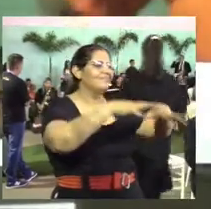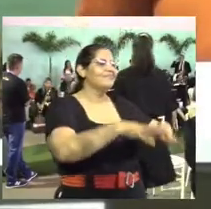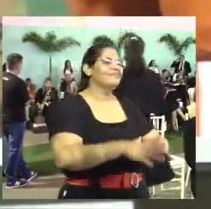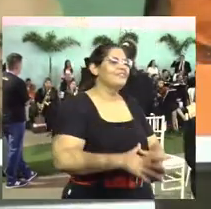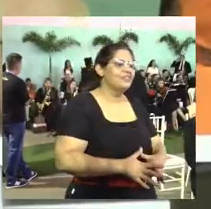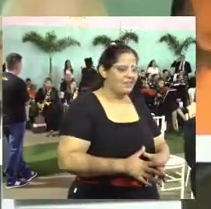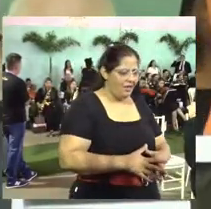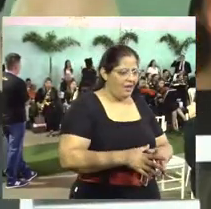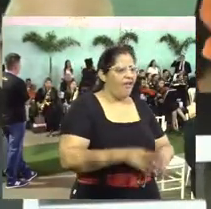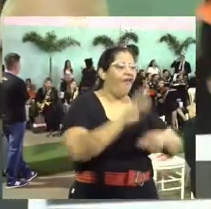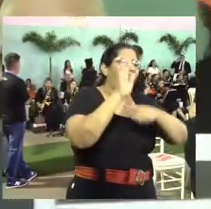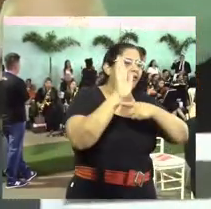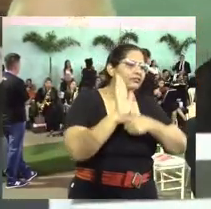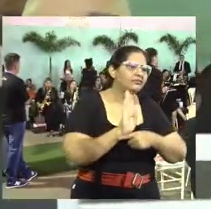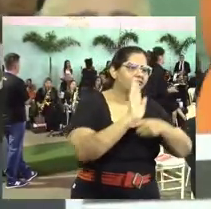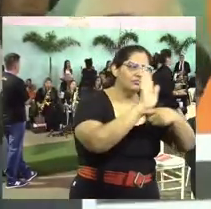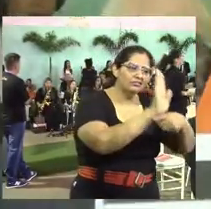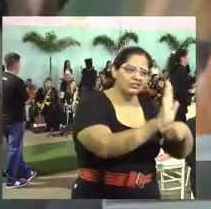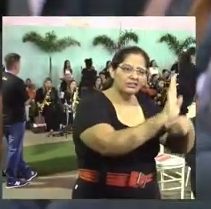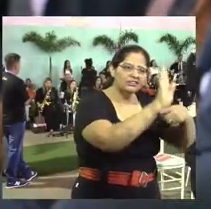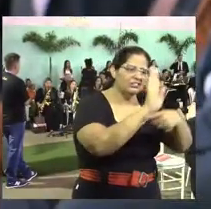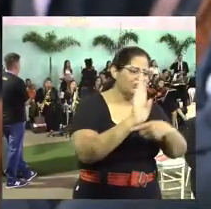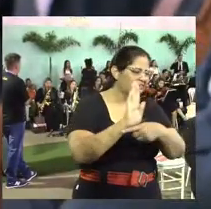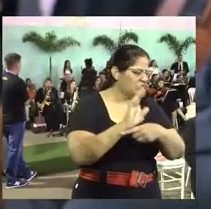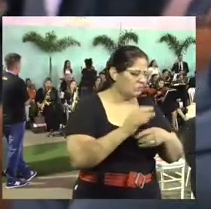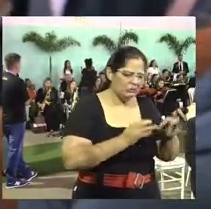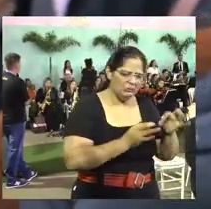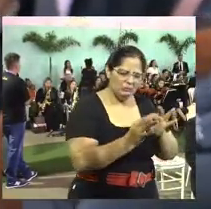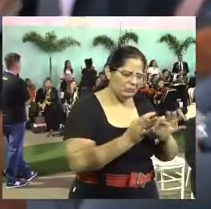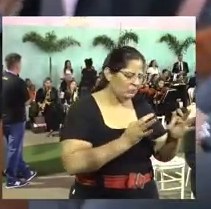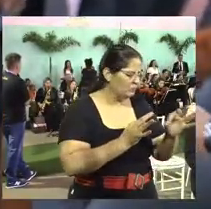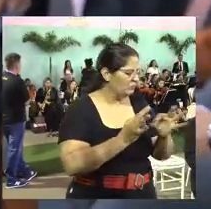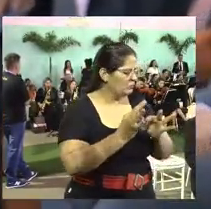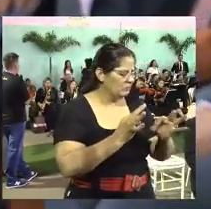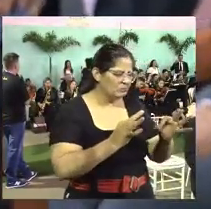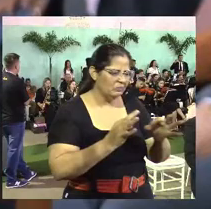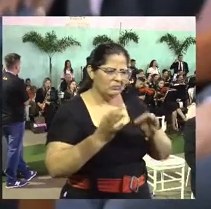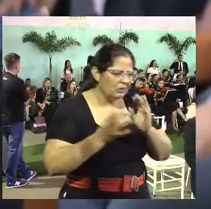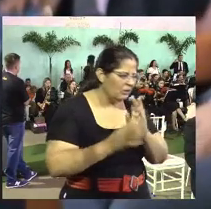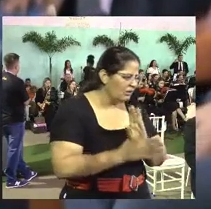eu tô cuidando eu tô zelando